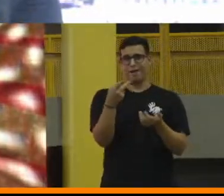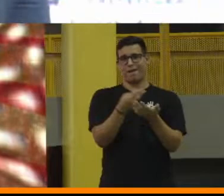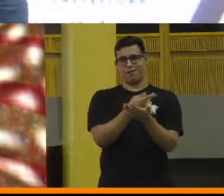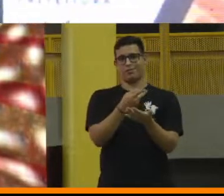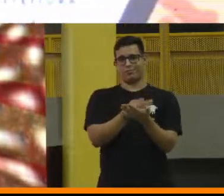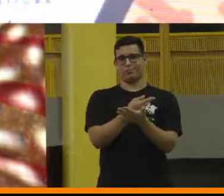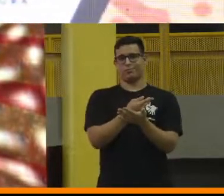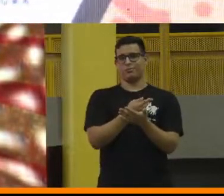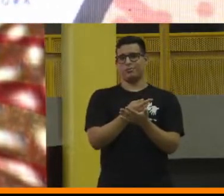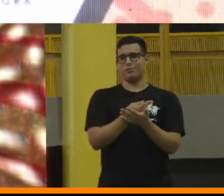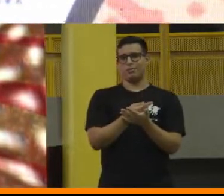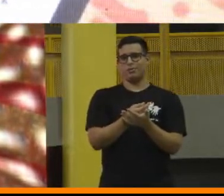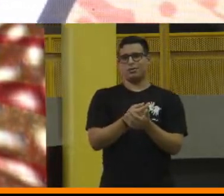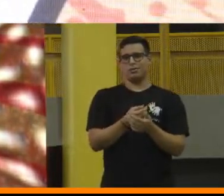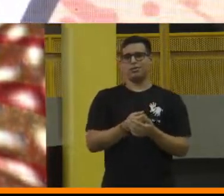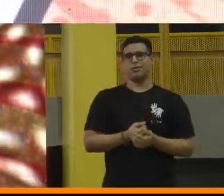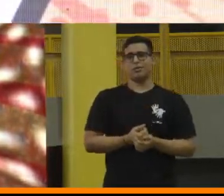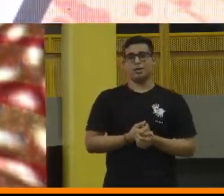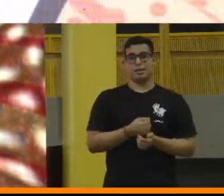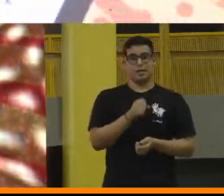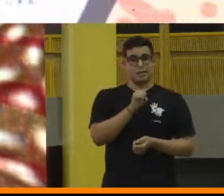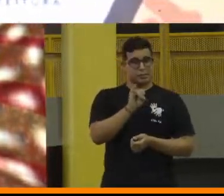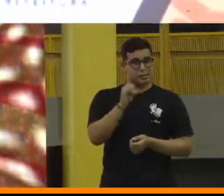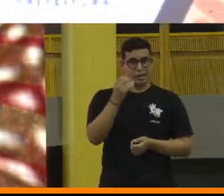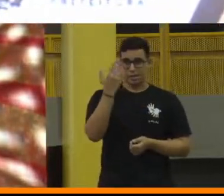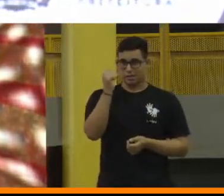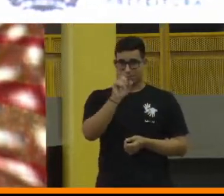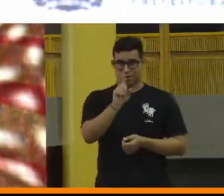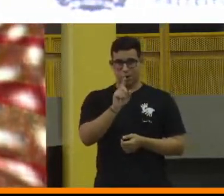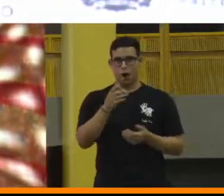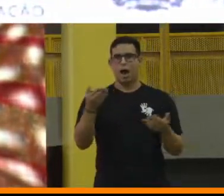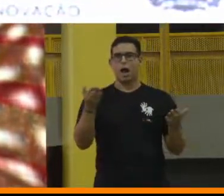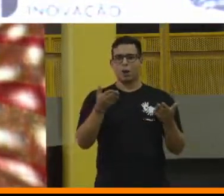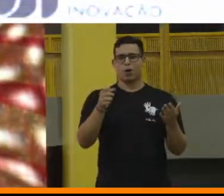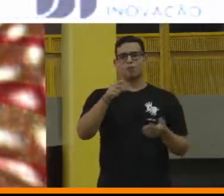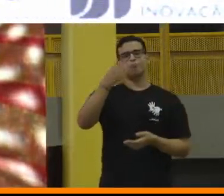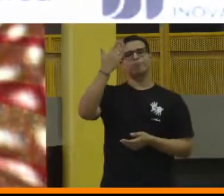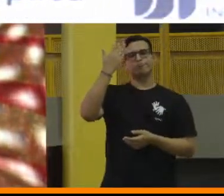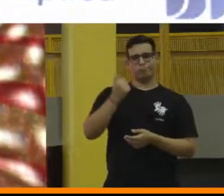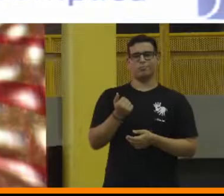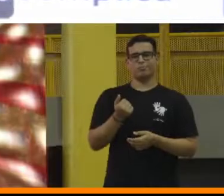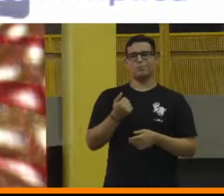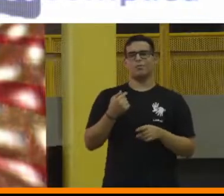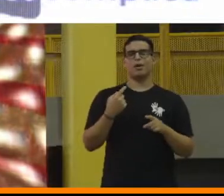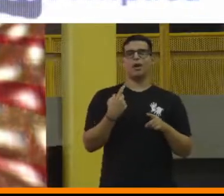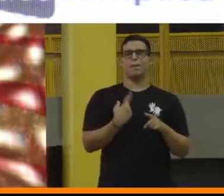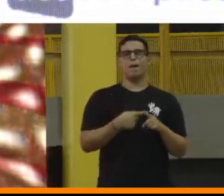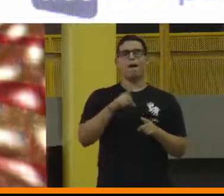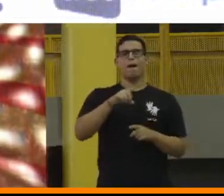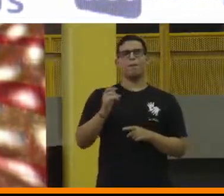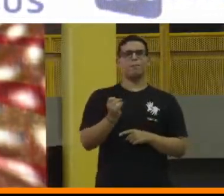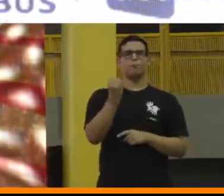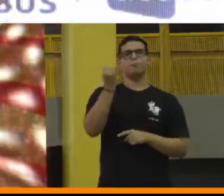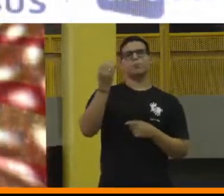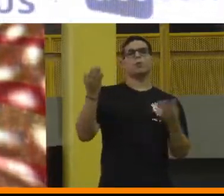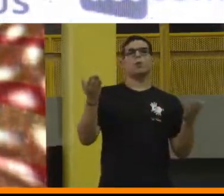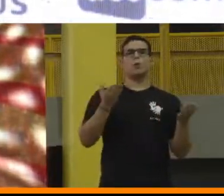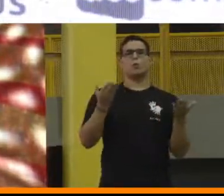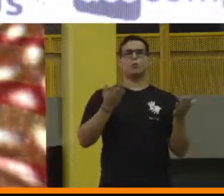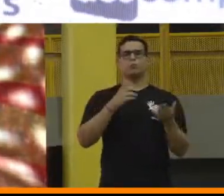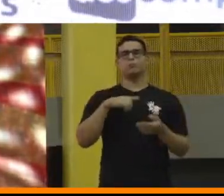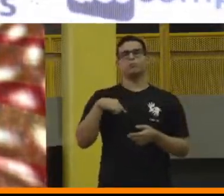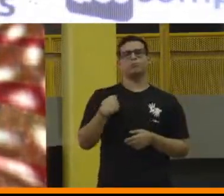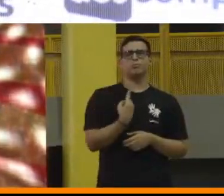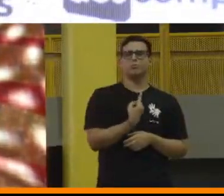Se você não sabia, agora fique sabendo, porque é importante demais. E hoje a gente